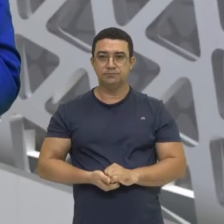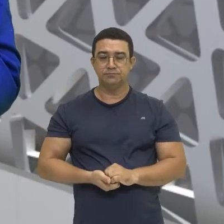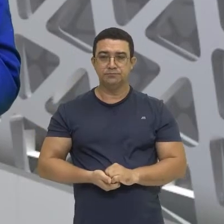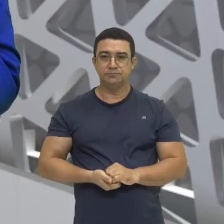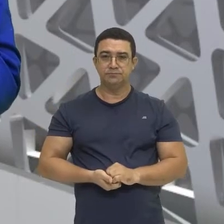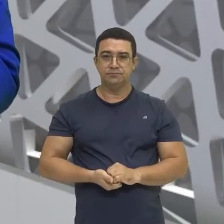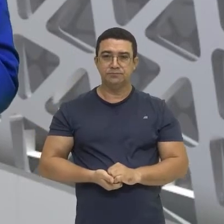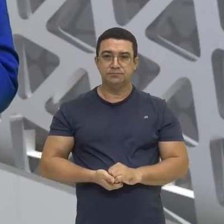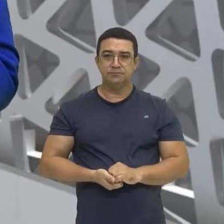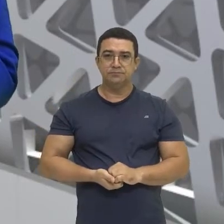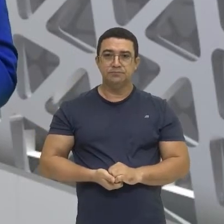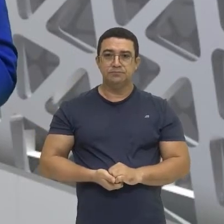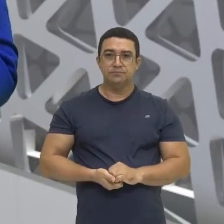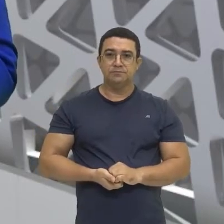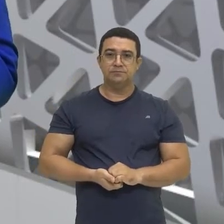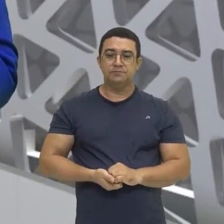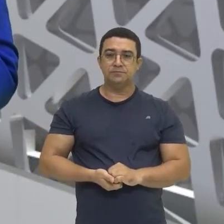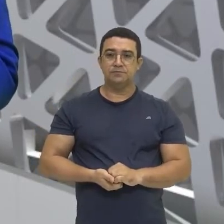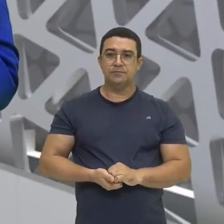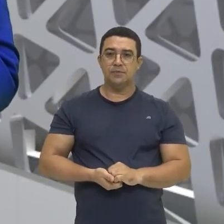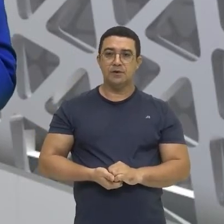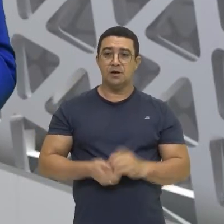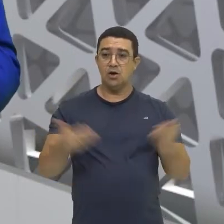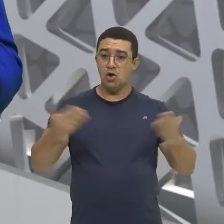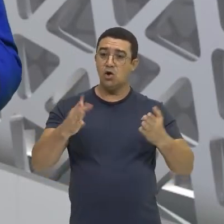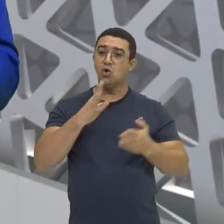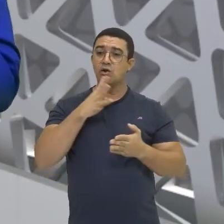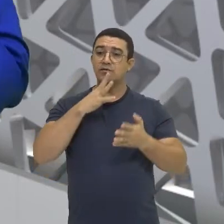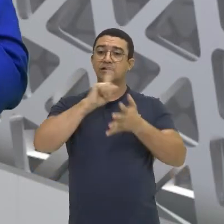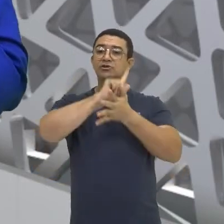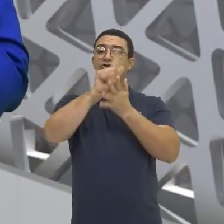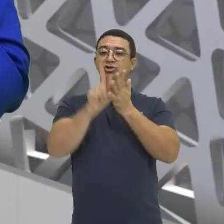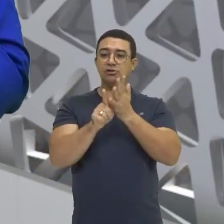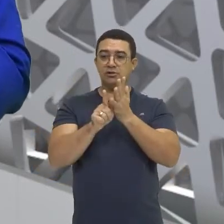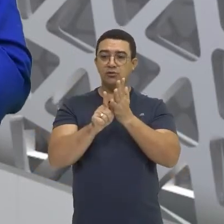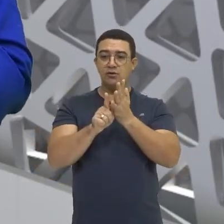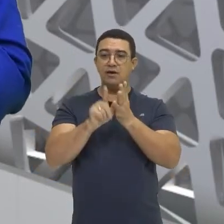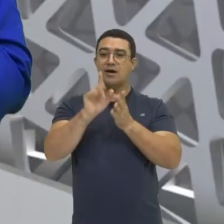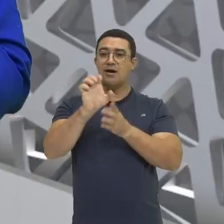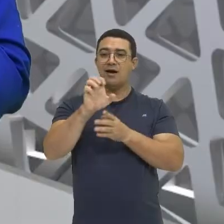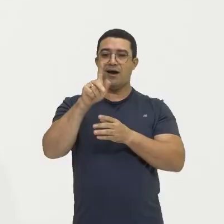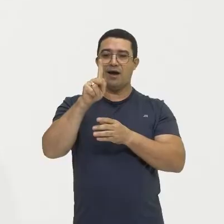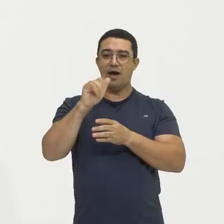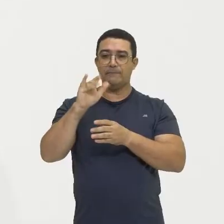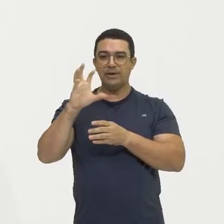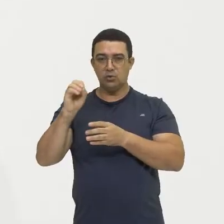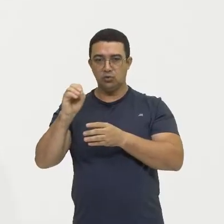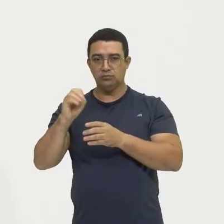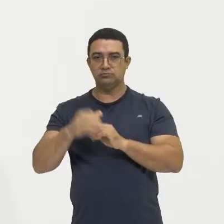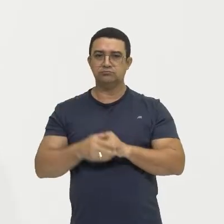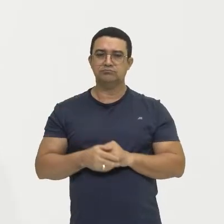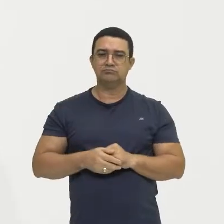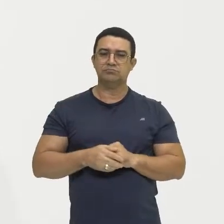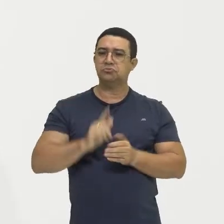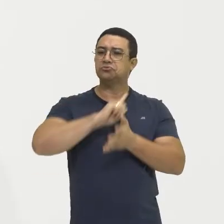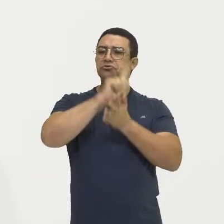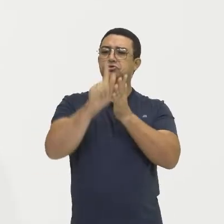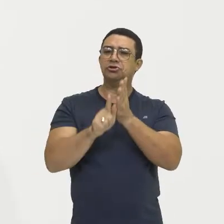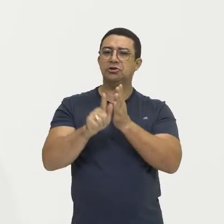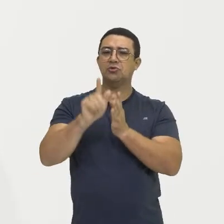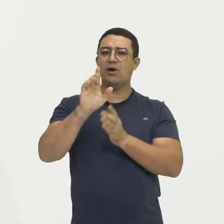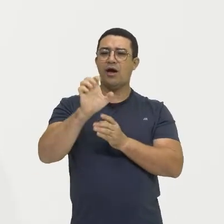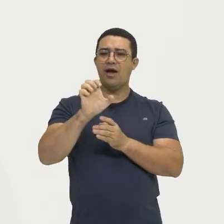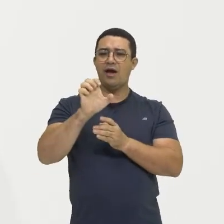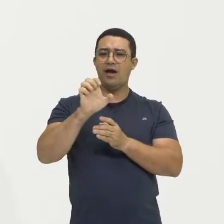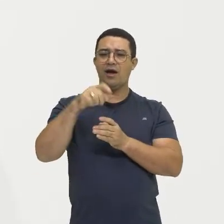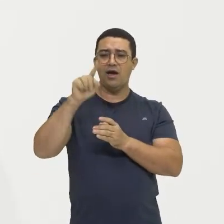fidelidade. Bom, turmas? Então, agora a gente vai conhecer o gênero épico. Vamos lá. O gênero épico, a palavra